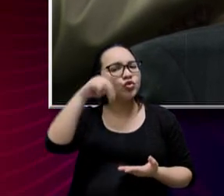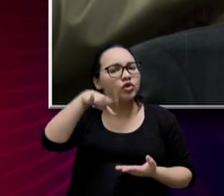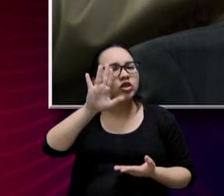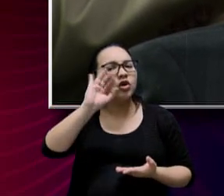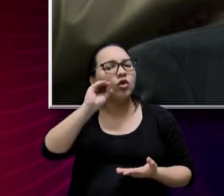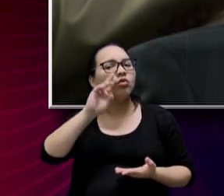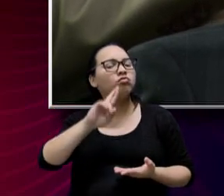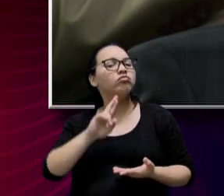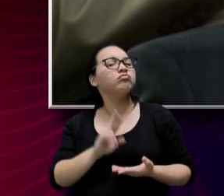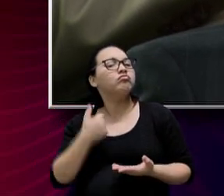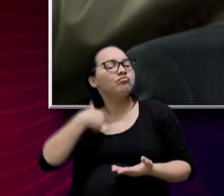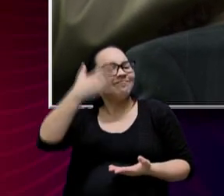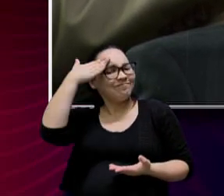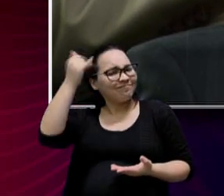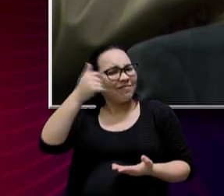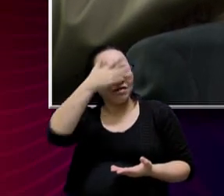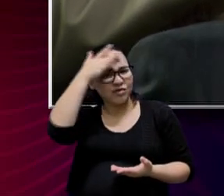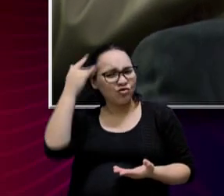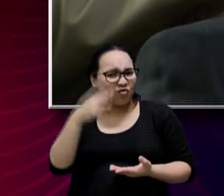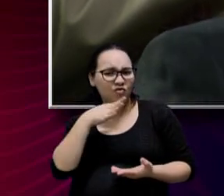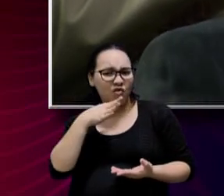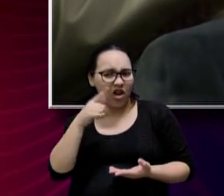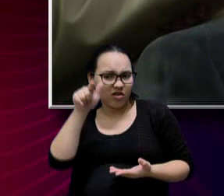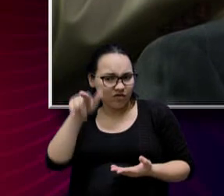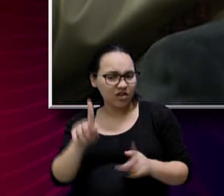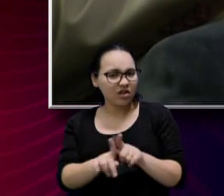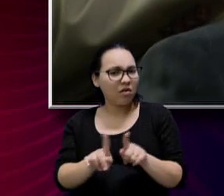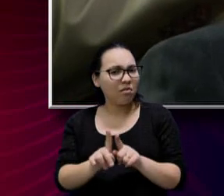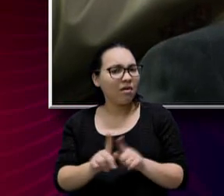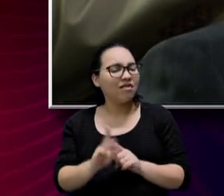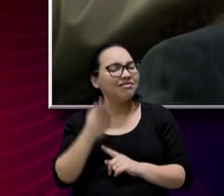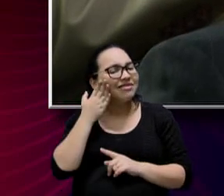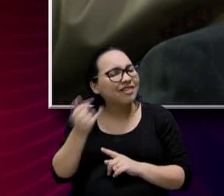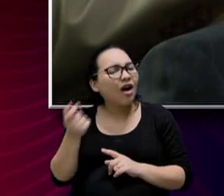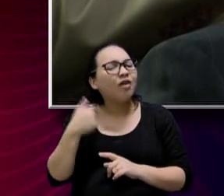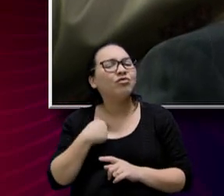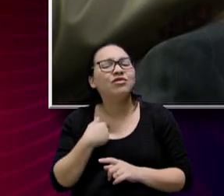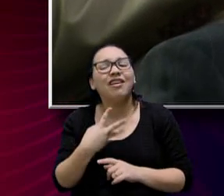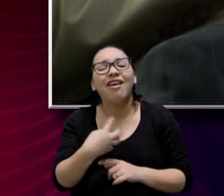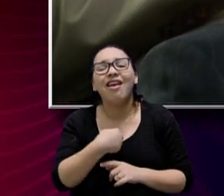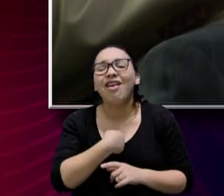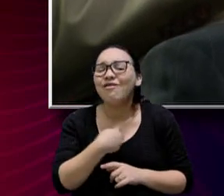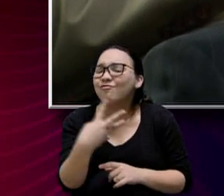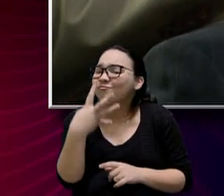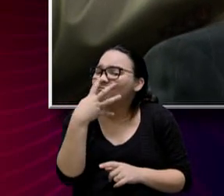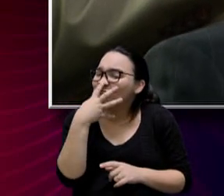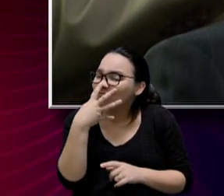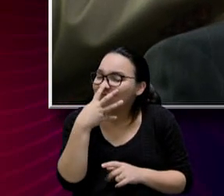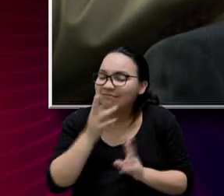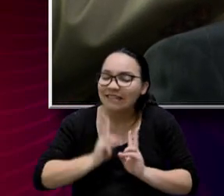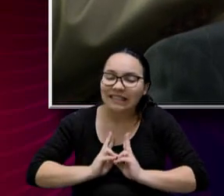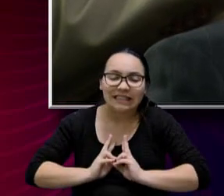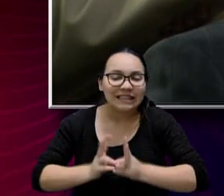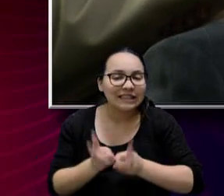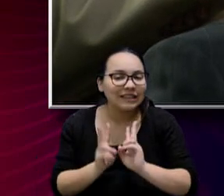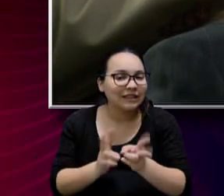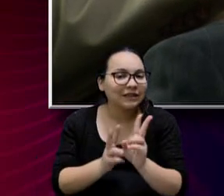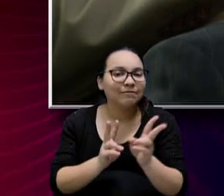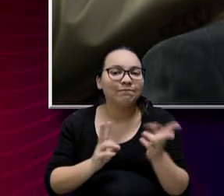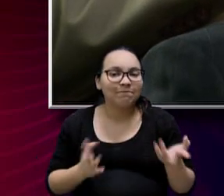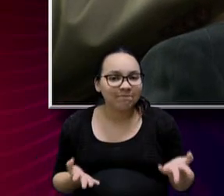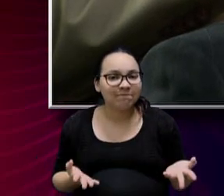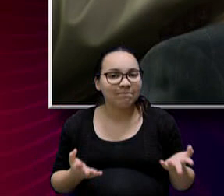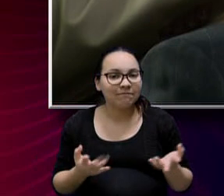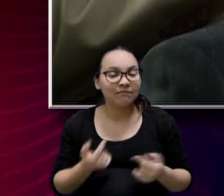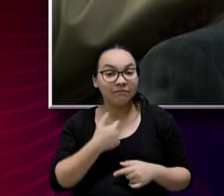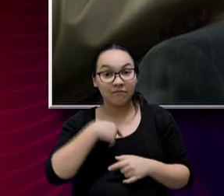me conhecem, que estão aqui presentes, sabem o quanto eu te admiro desde sempre. Aprendi e